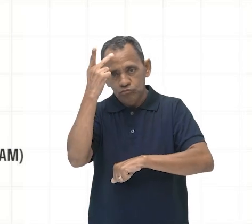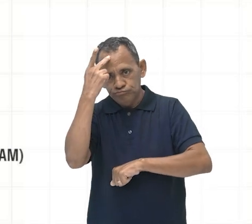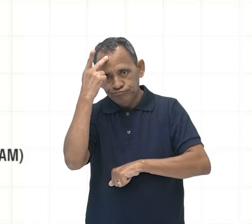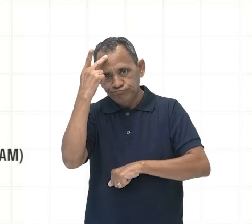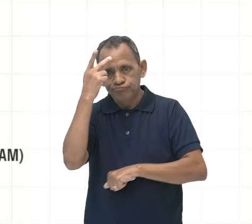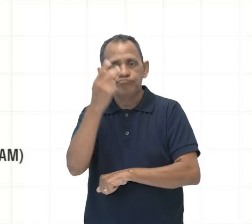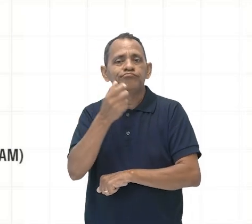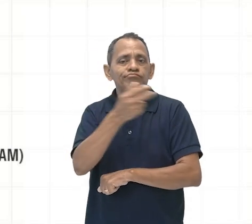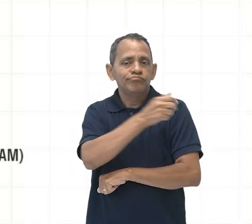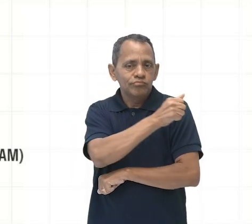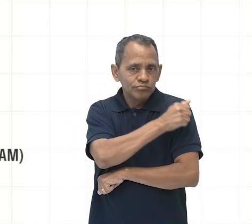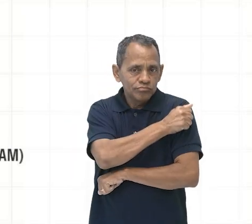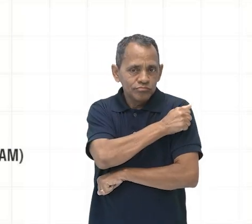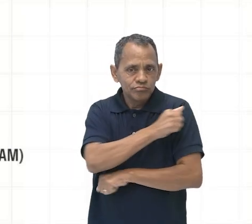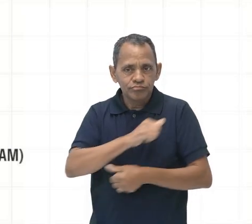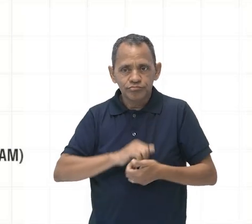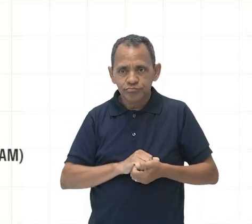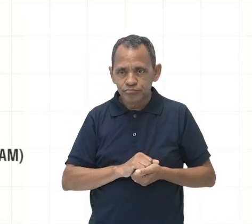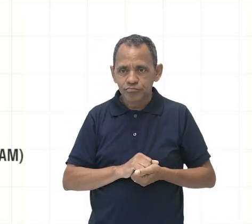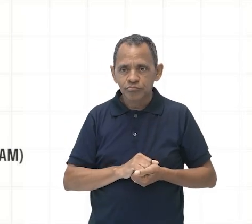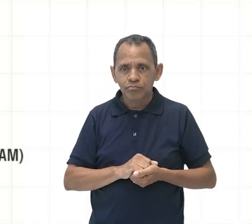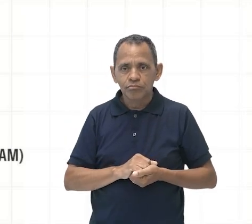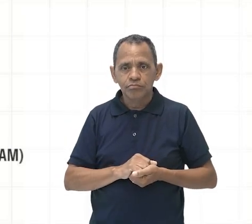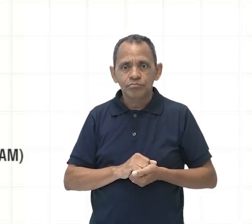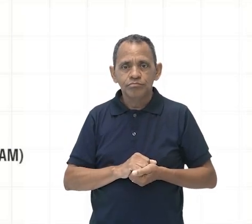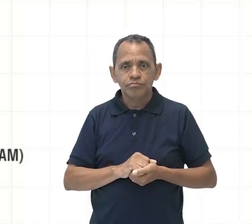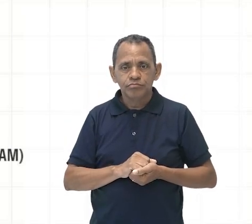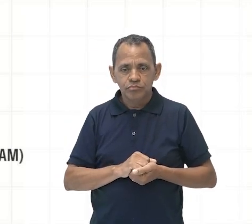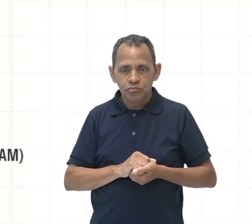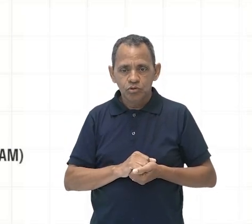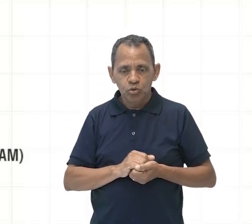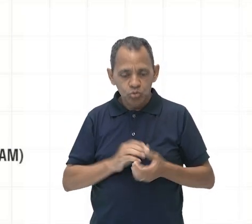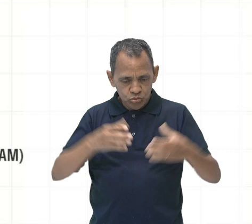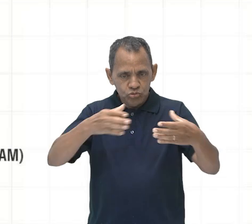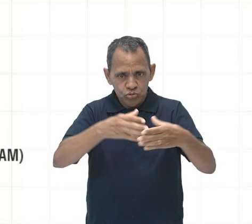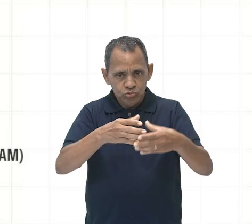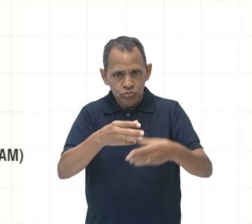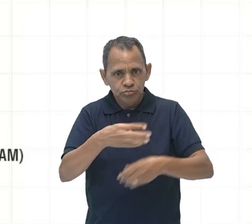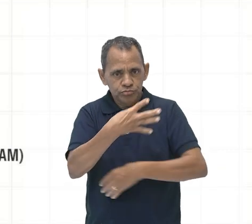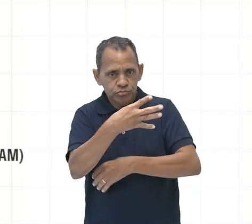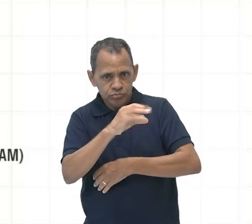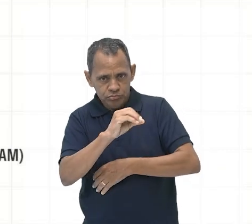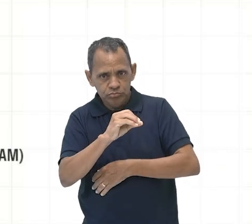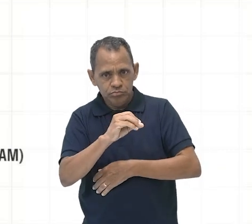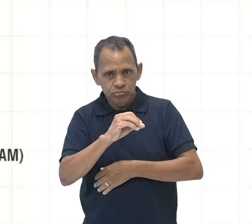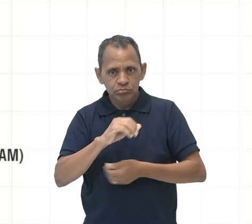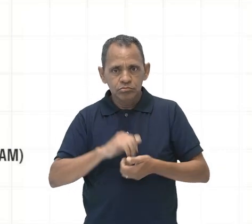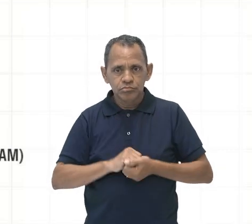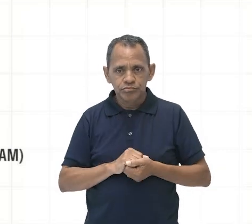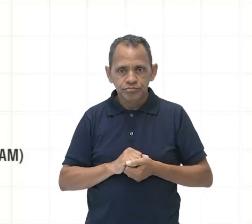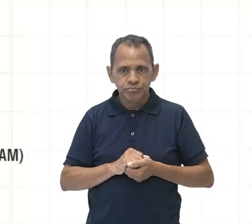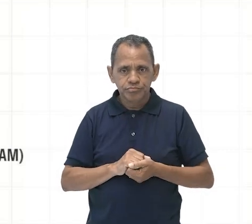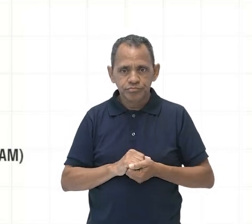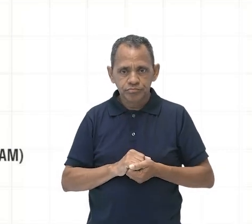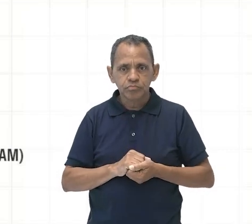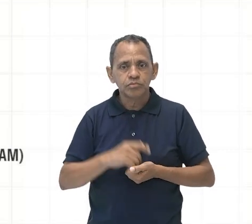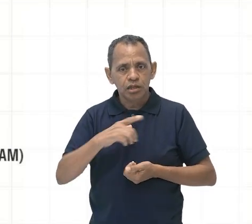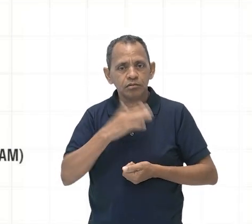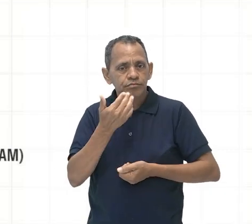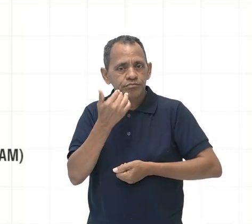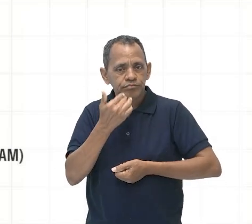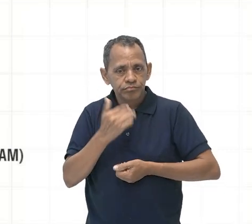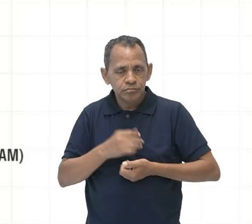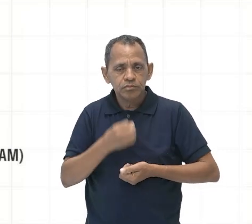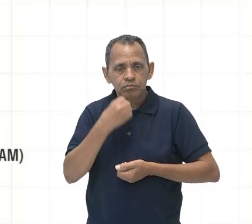exemplo. Uma tripulação de 40 marinheiros tem comida suficiente para ficar